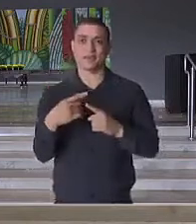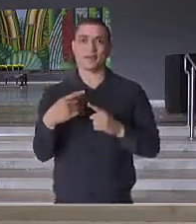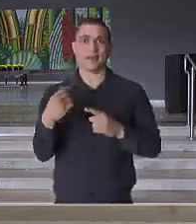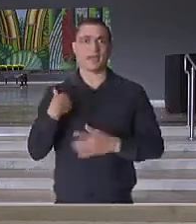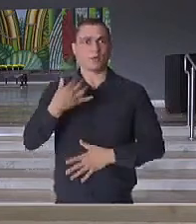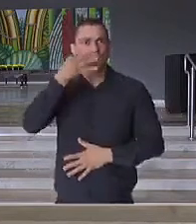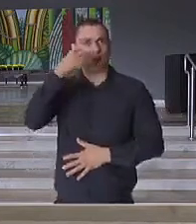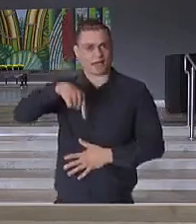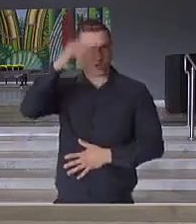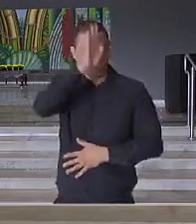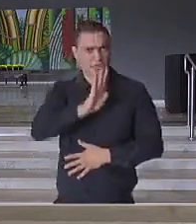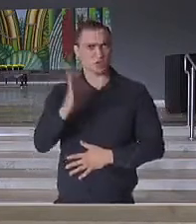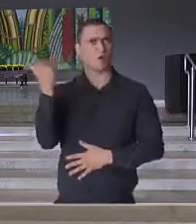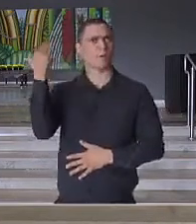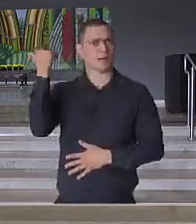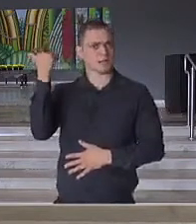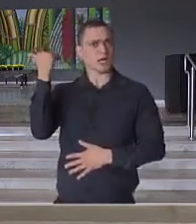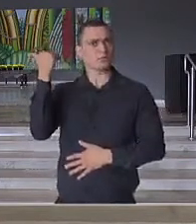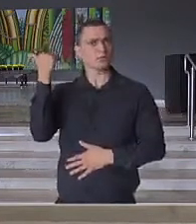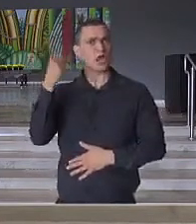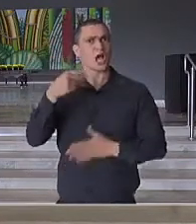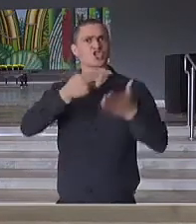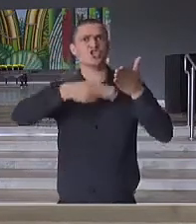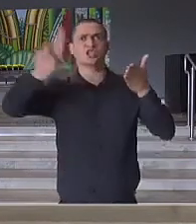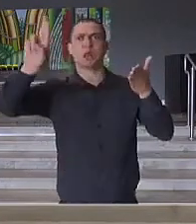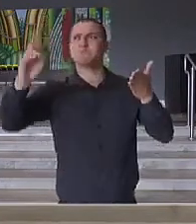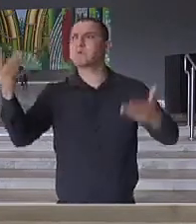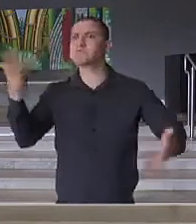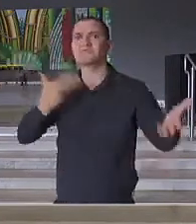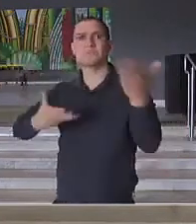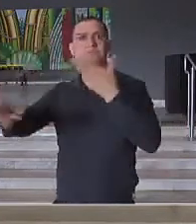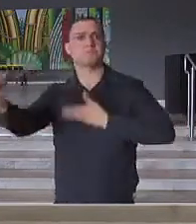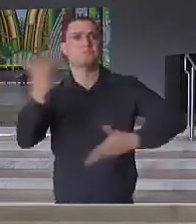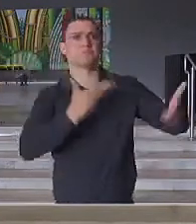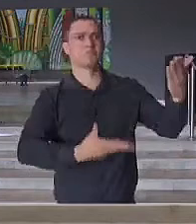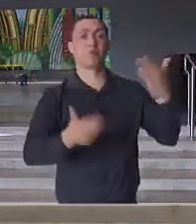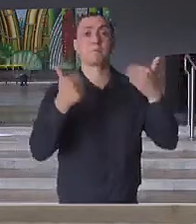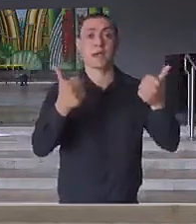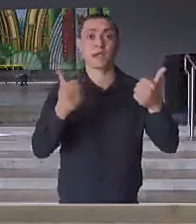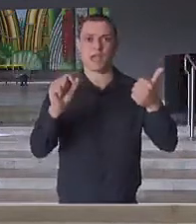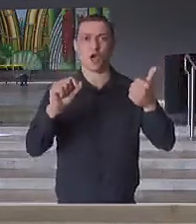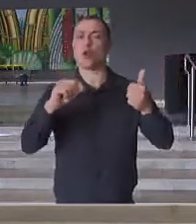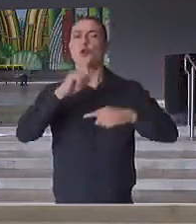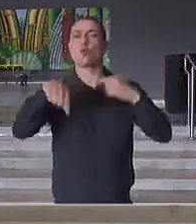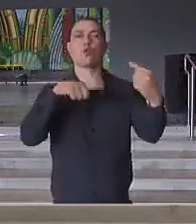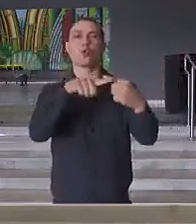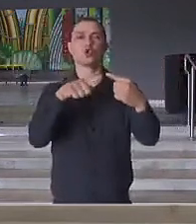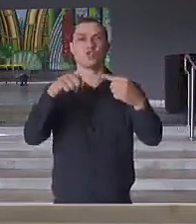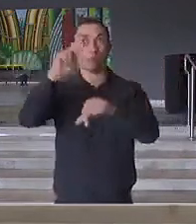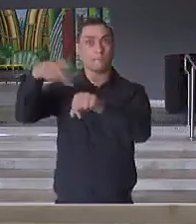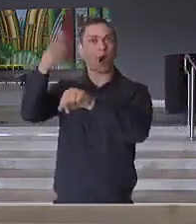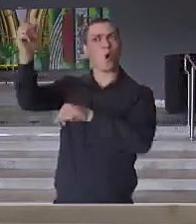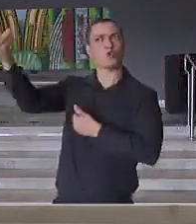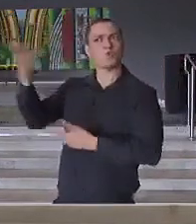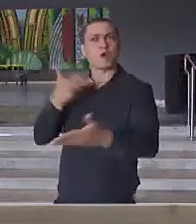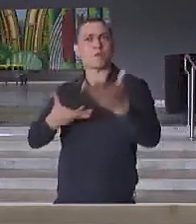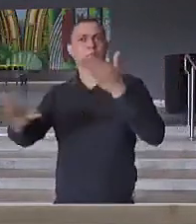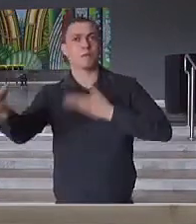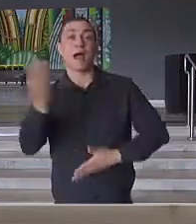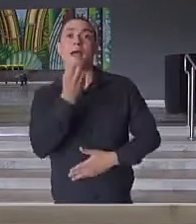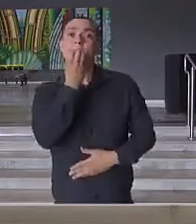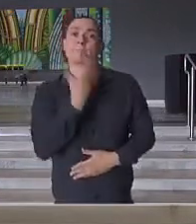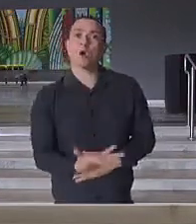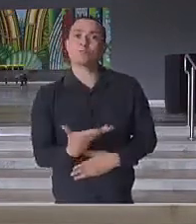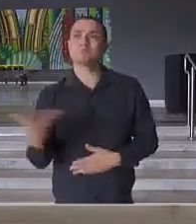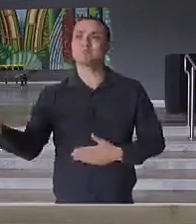vi aqui no Brasil, de grandes chanceleres, que a função da diplomacia é cultivar boas